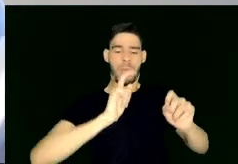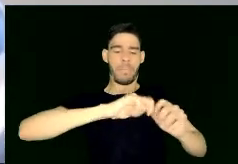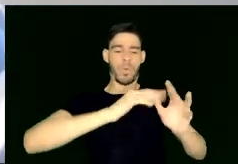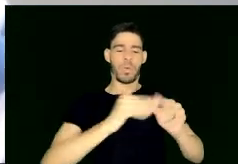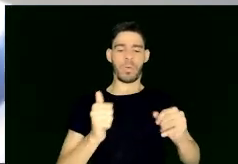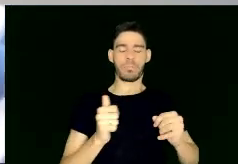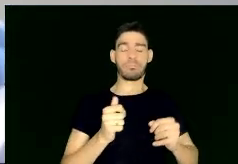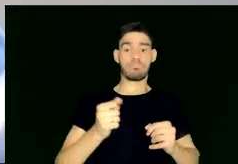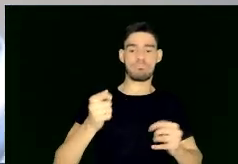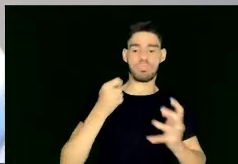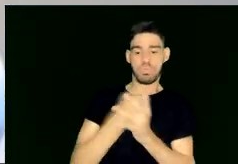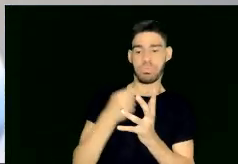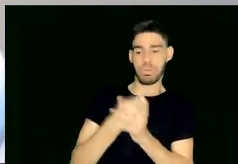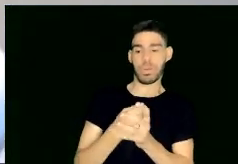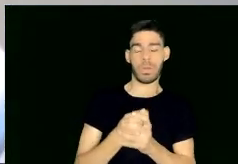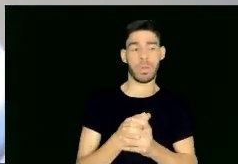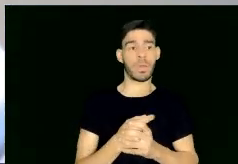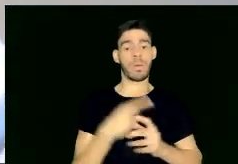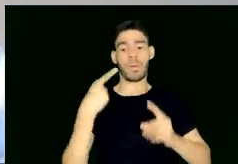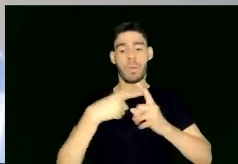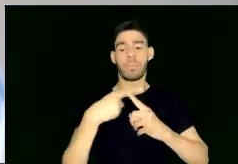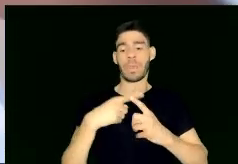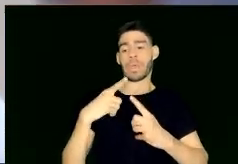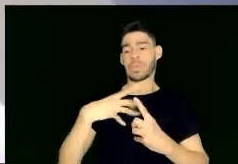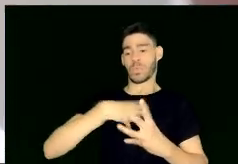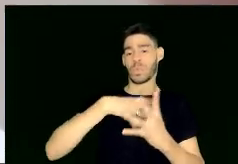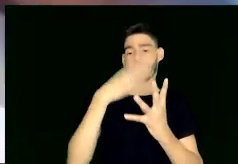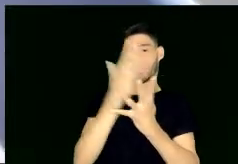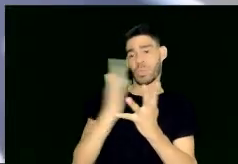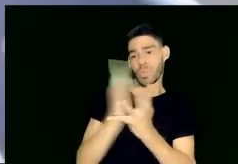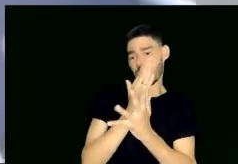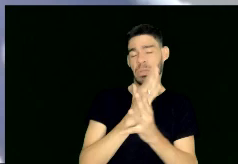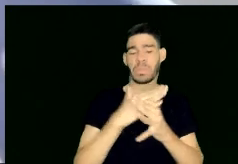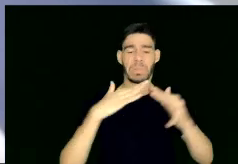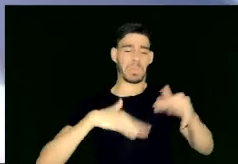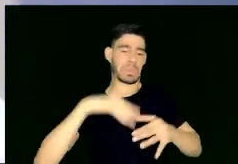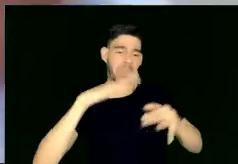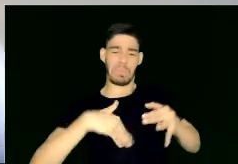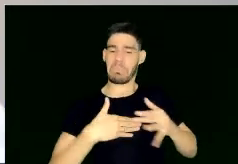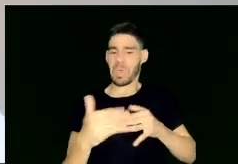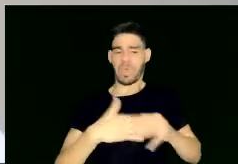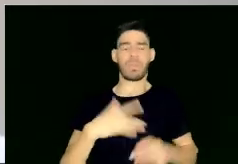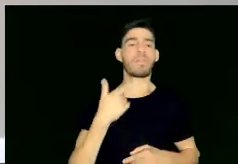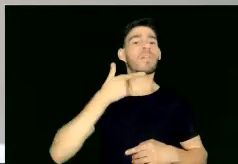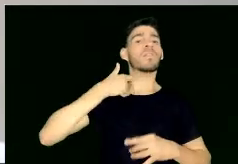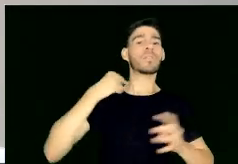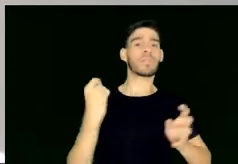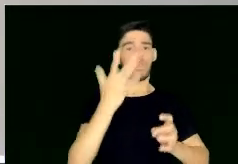a possibilidade da licença compulsória, isto é, em determinadas situações, independente da